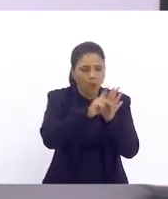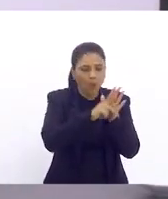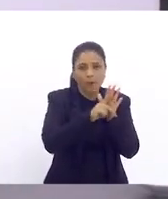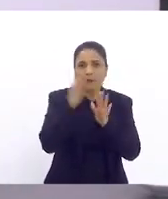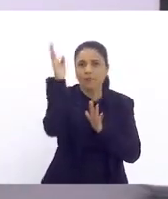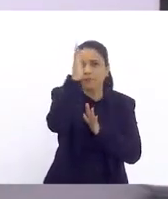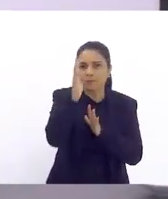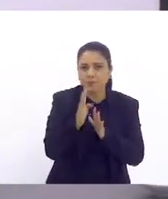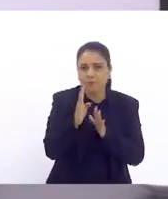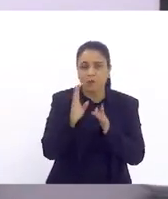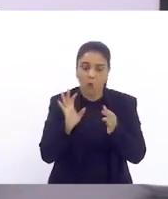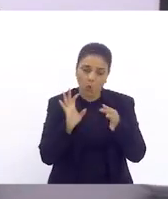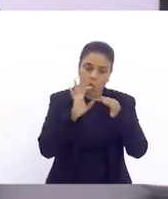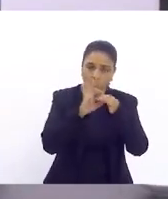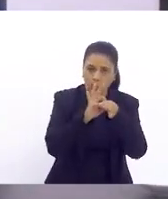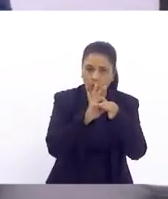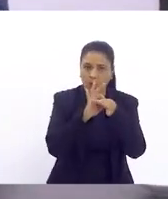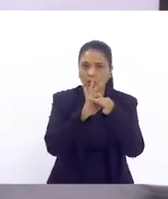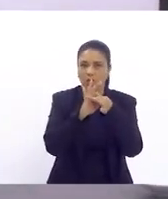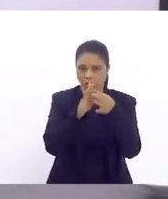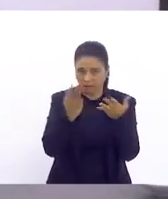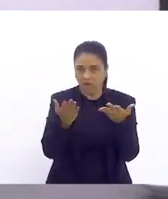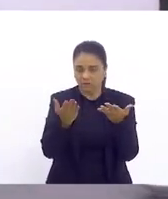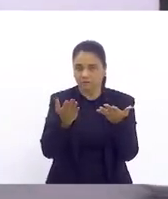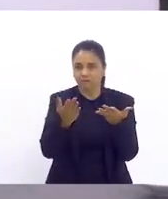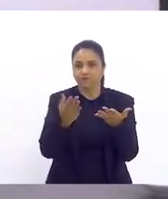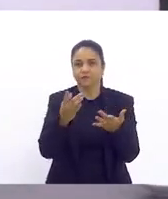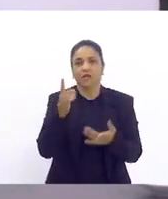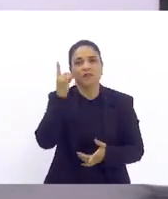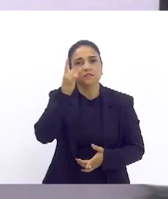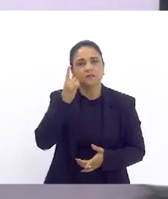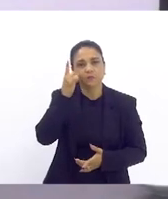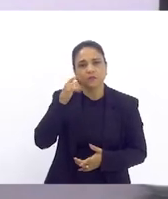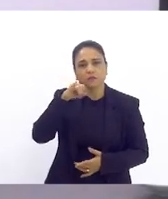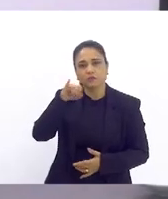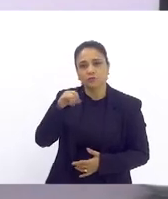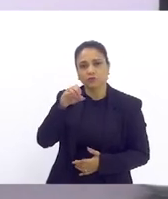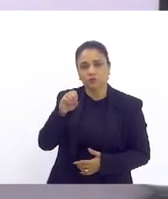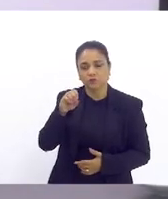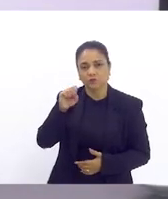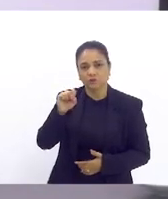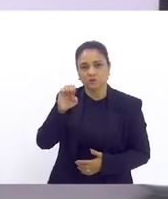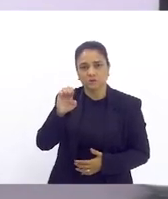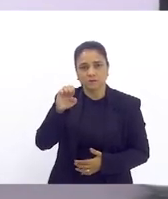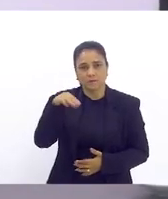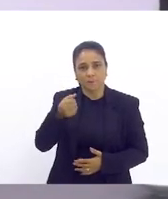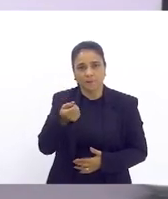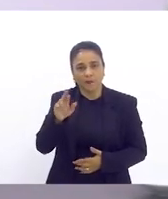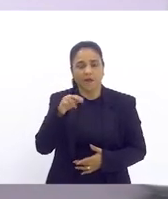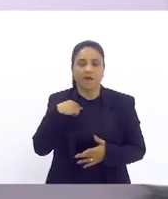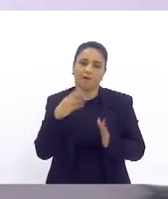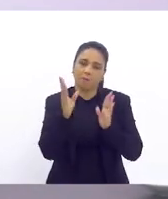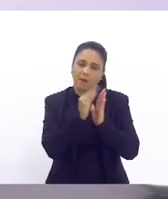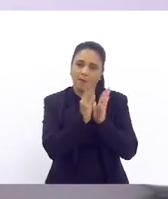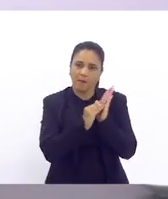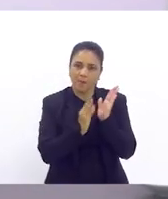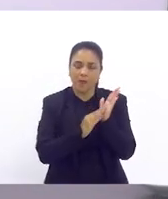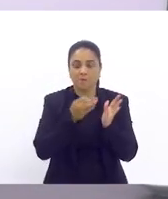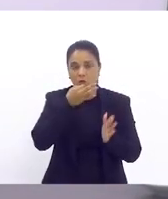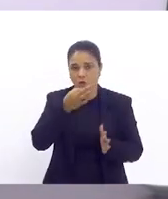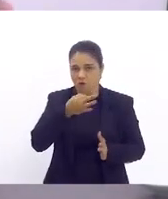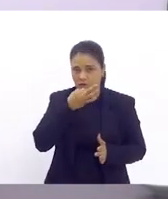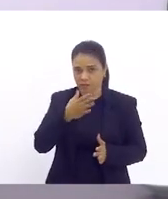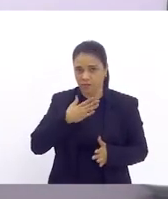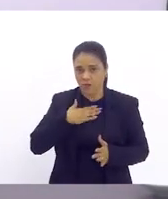um verdadeiro atropelo Deputado Josemar são essas as minhas considerações do que estará Marta aí parabenizando